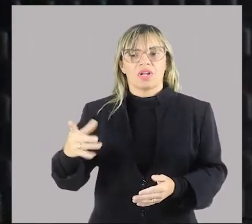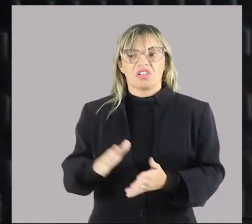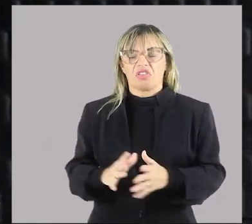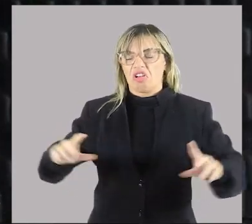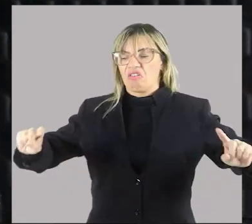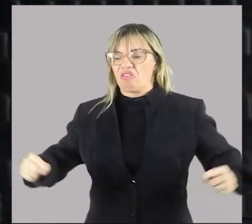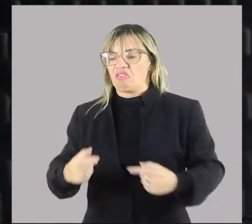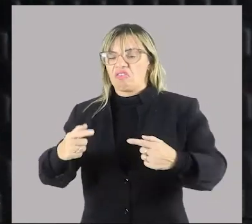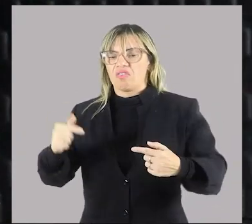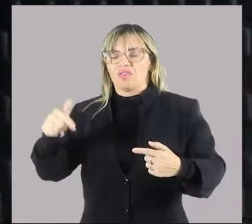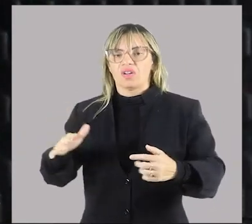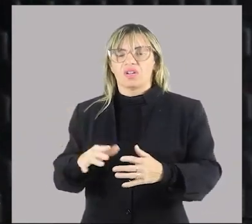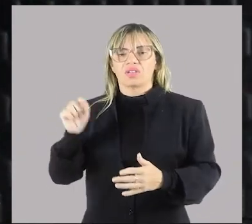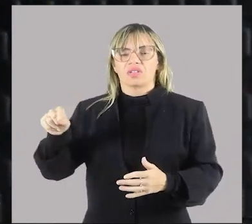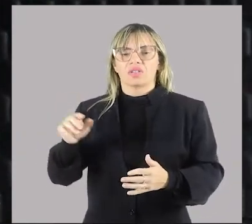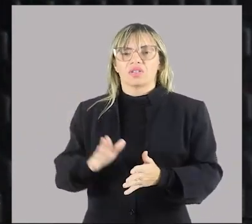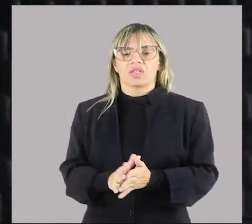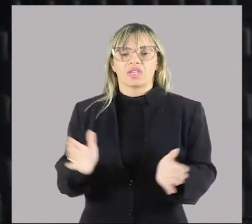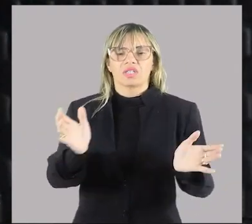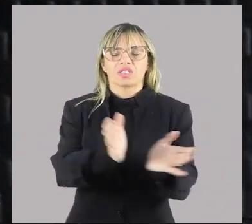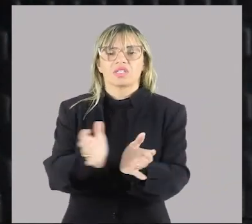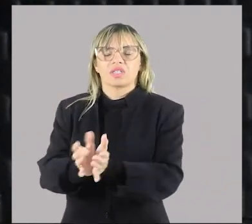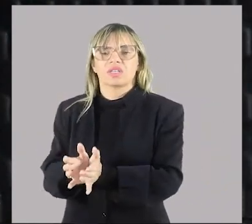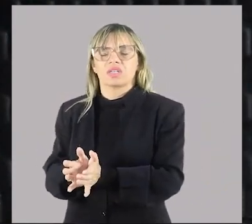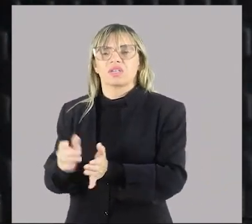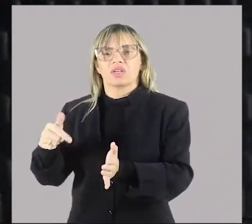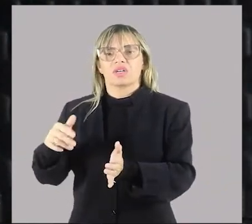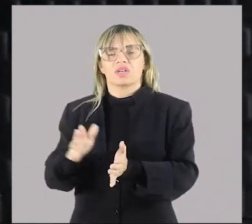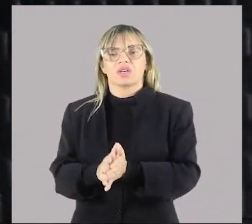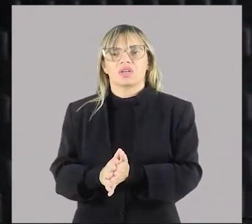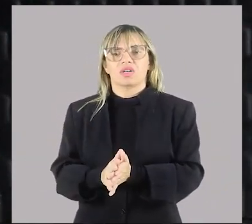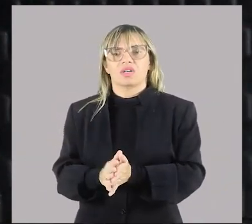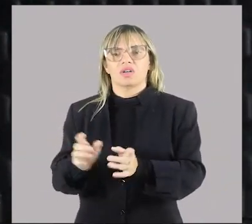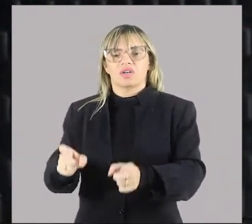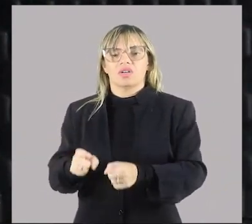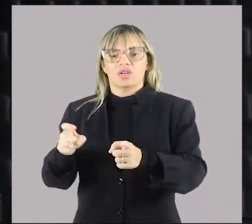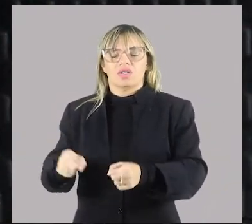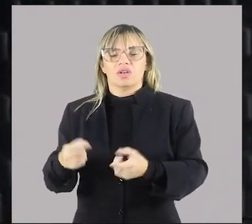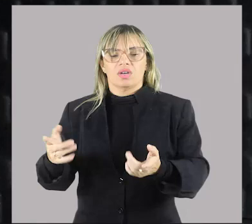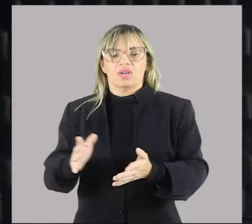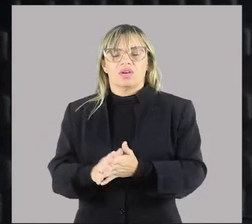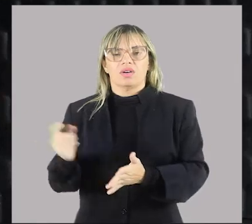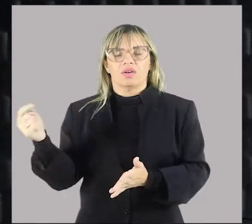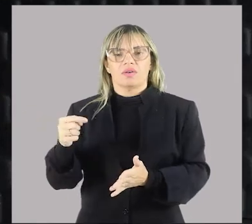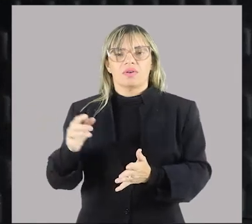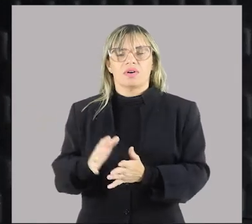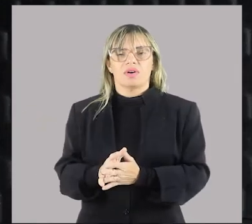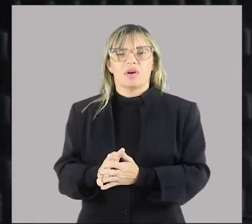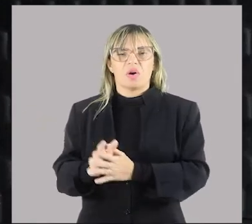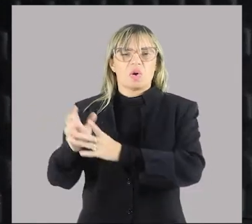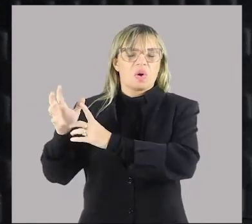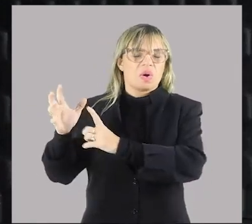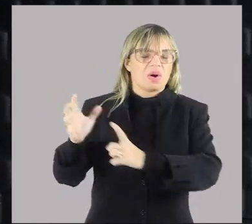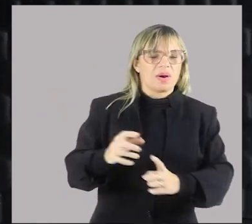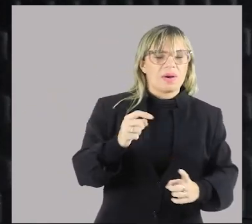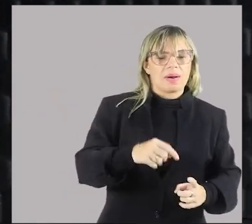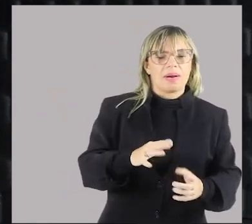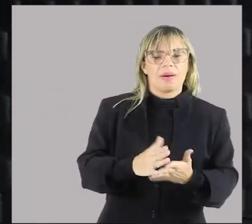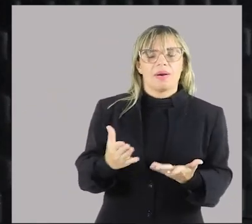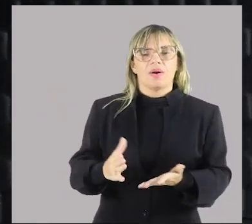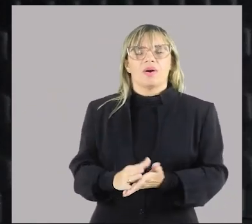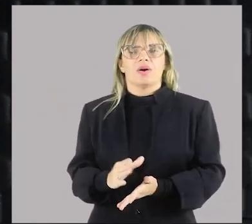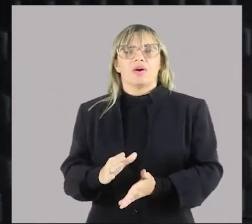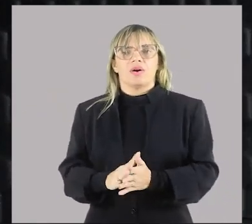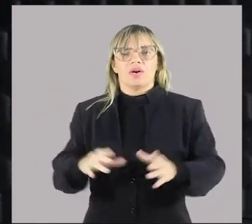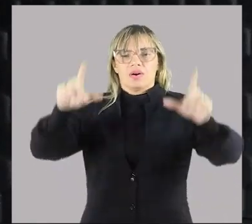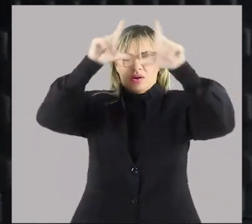Estado oligárquico que foi reprimir a coluna usando até mesmo um cangaço no Nordeste para perseguir a coluna Prestes, que passou pelo